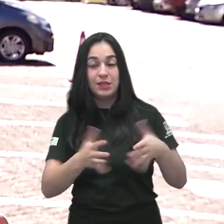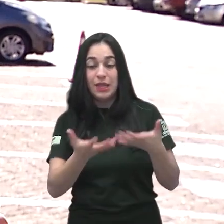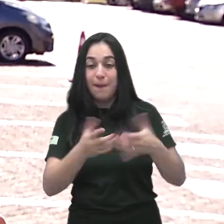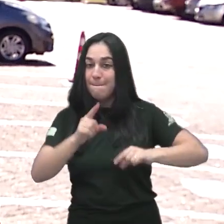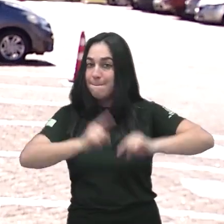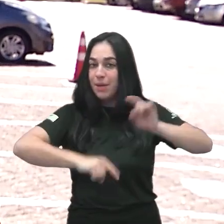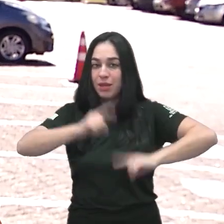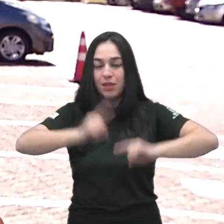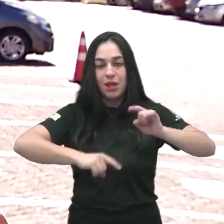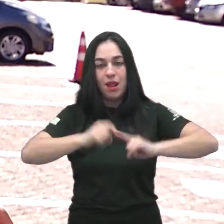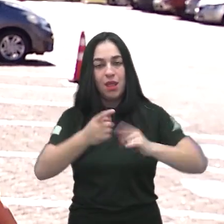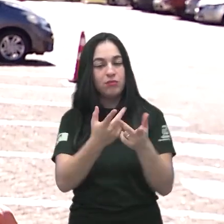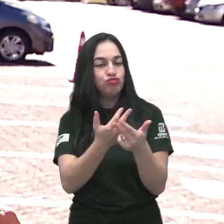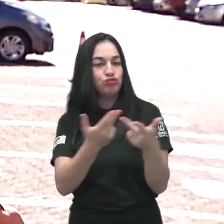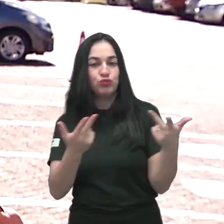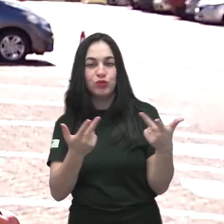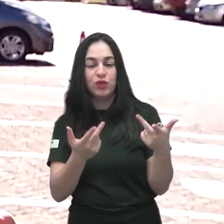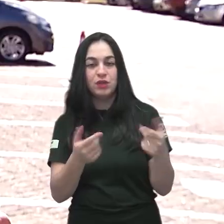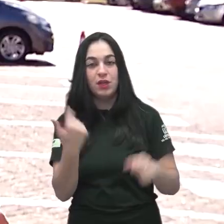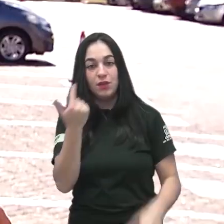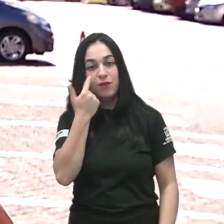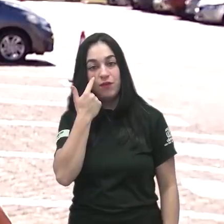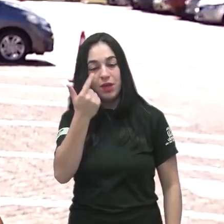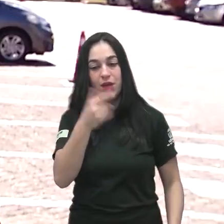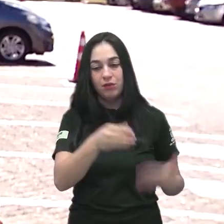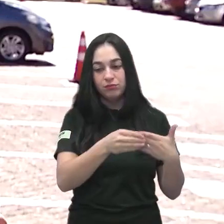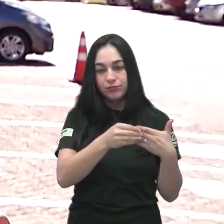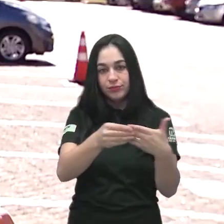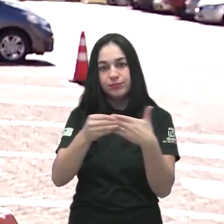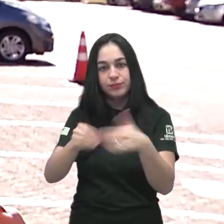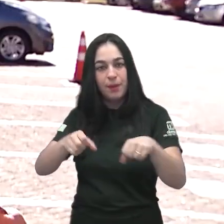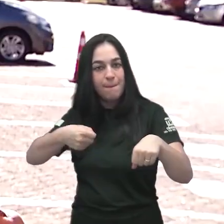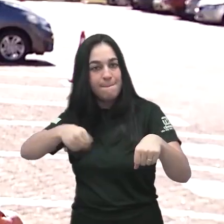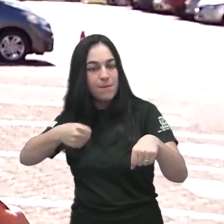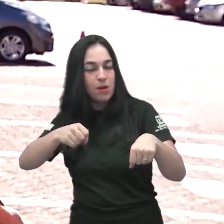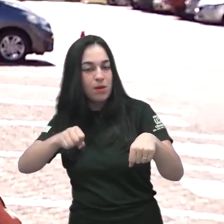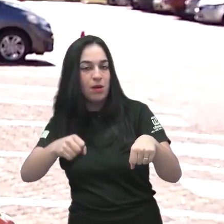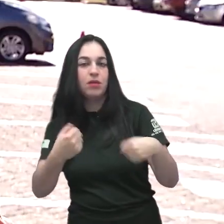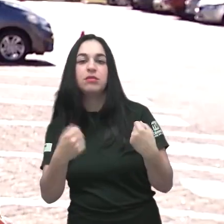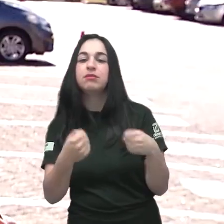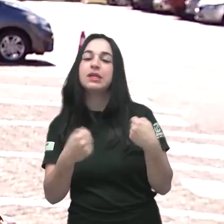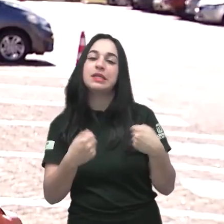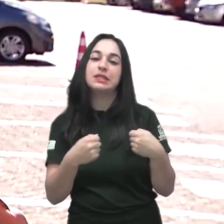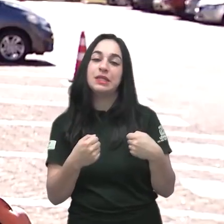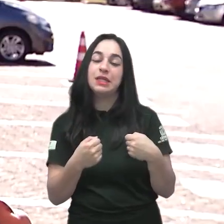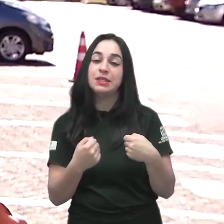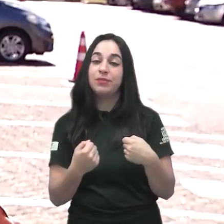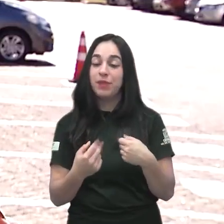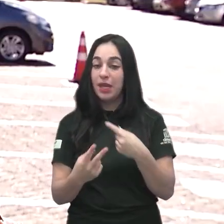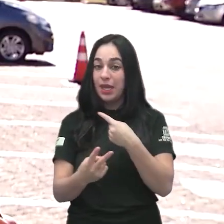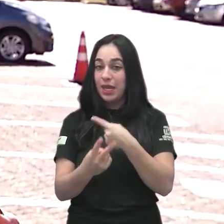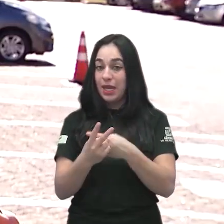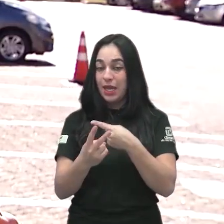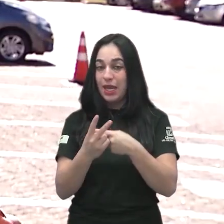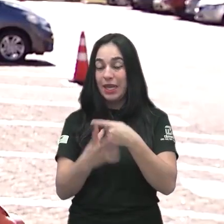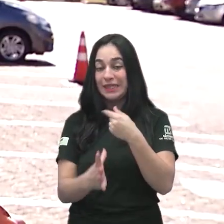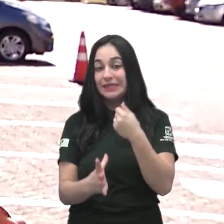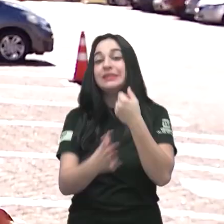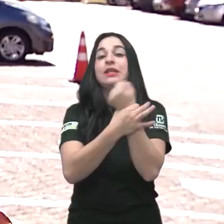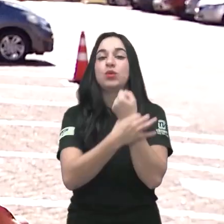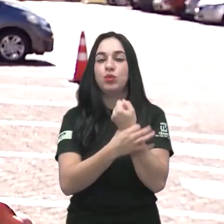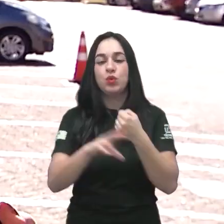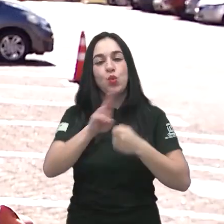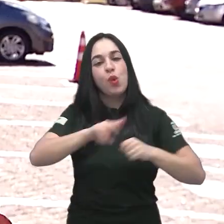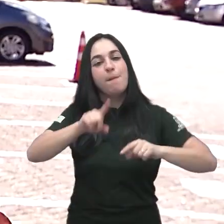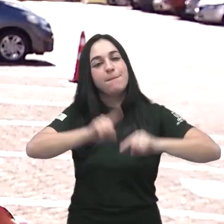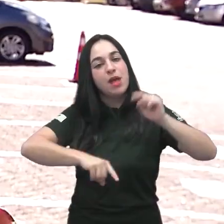não a troca do veículo, mas de equipamentos. Nós vemos os entregadores, os veículos de 2 rodas, a necessidade de melhorar a sua segurança